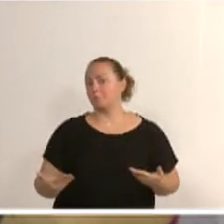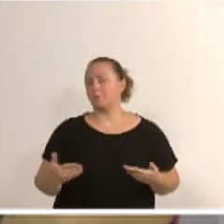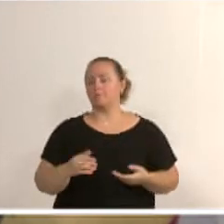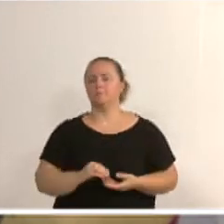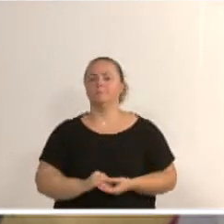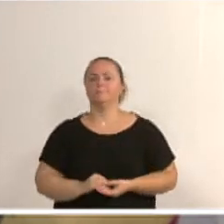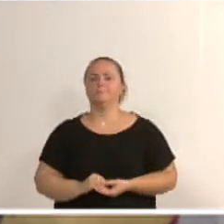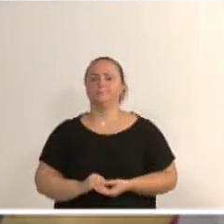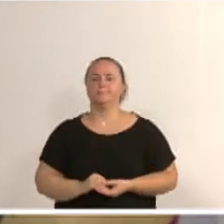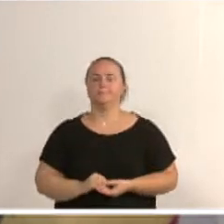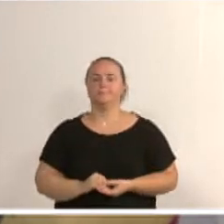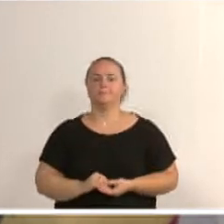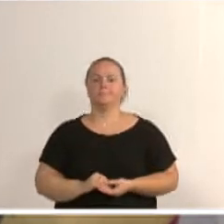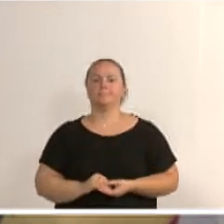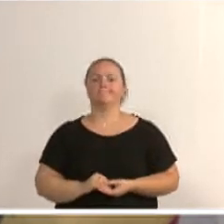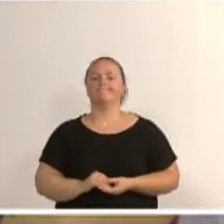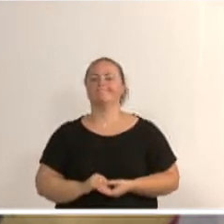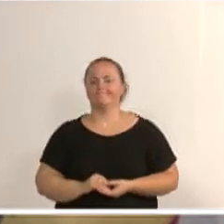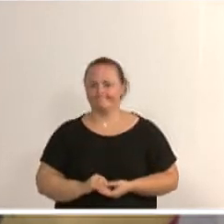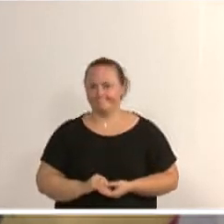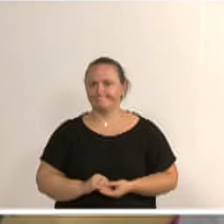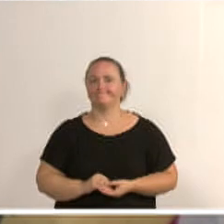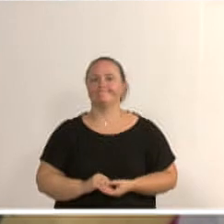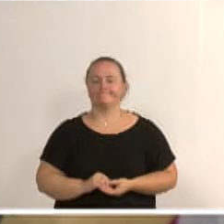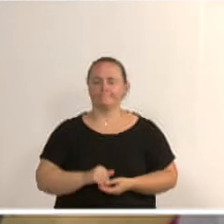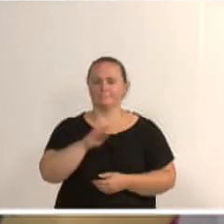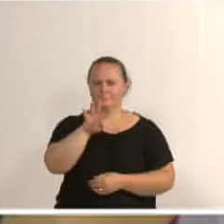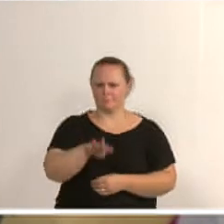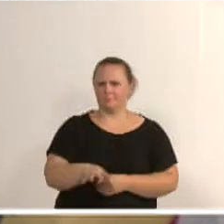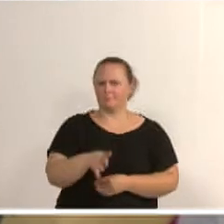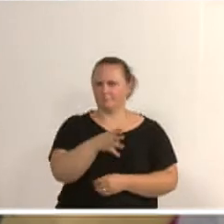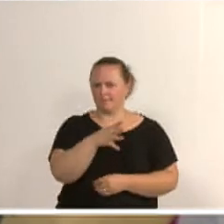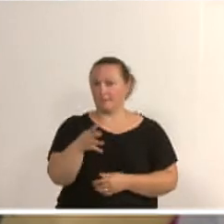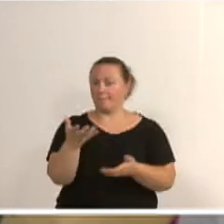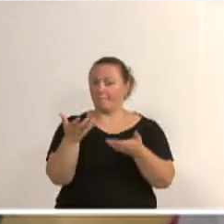a planilha tem que ser muito bem explicada se quiser sonhar